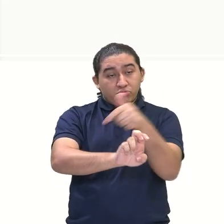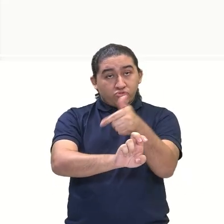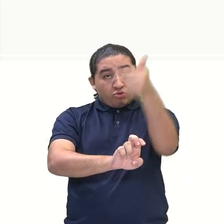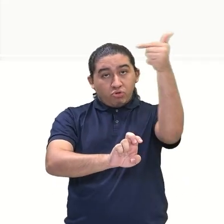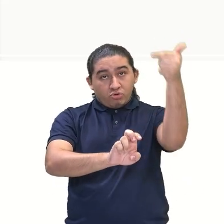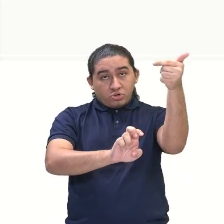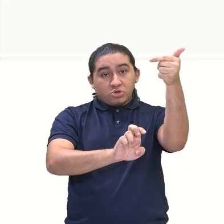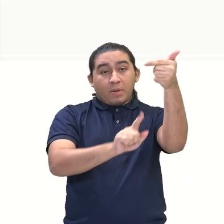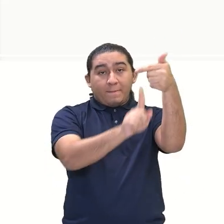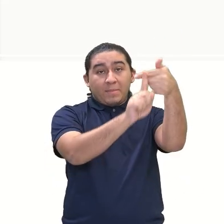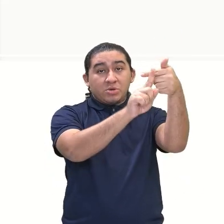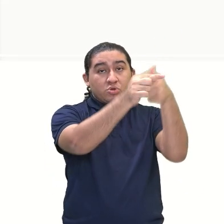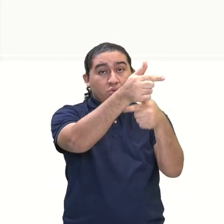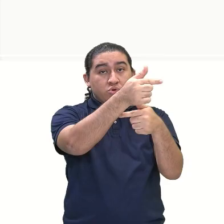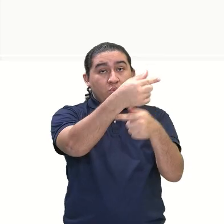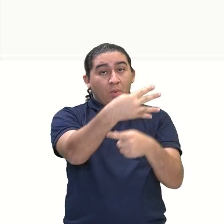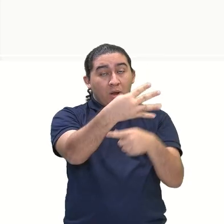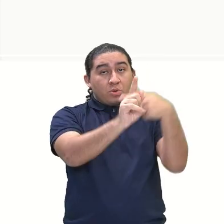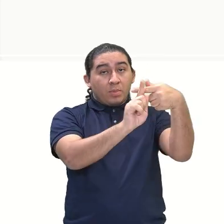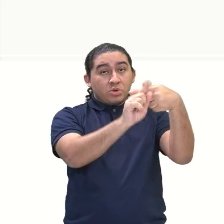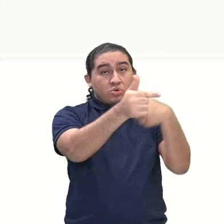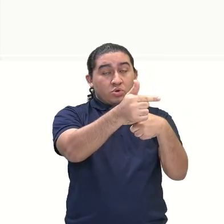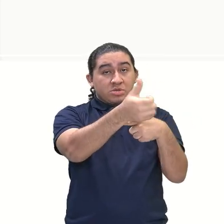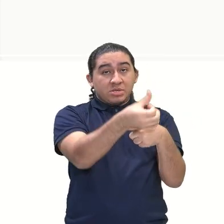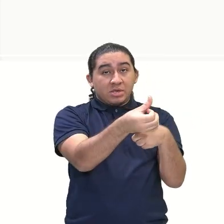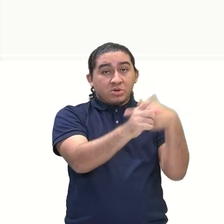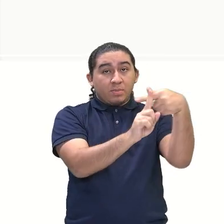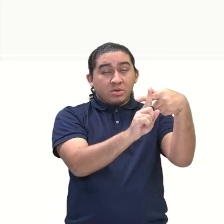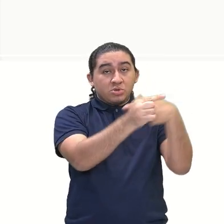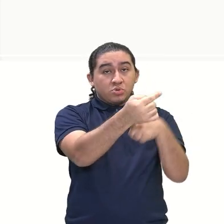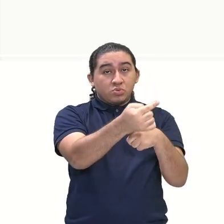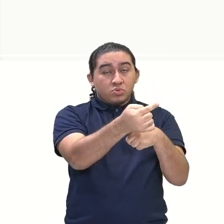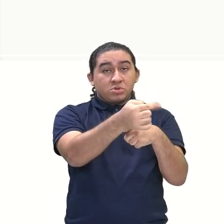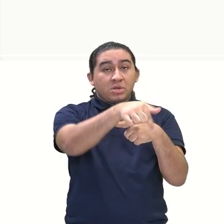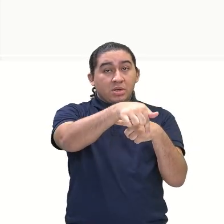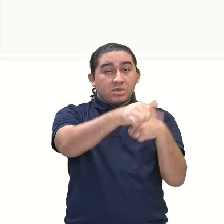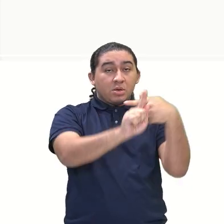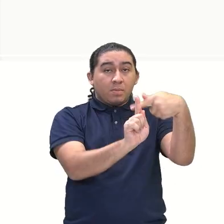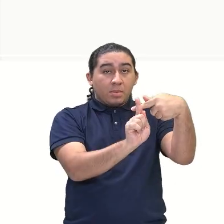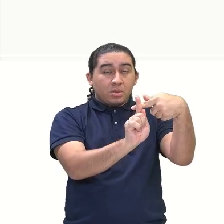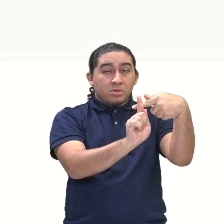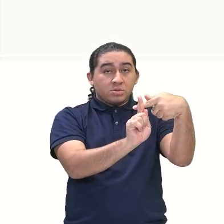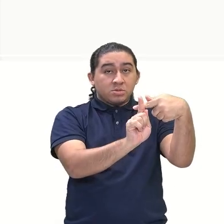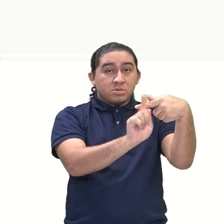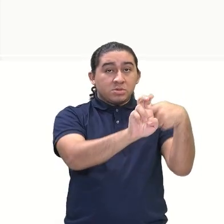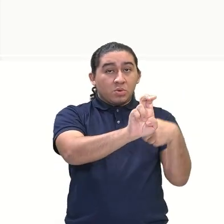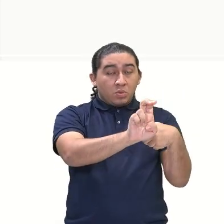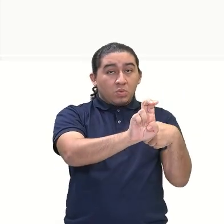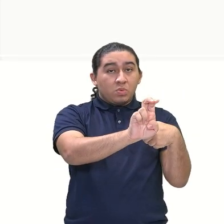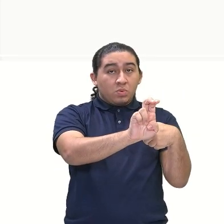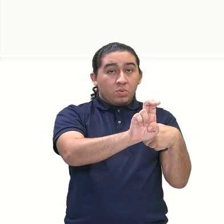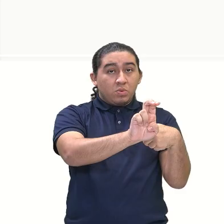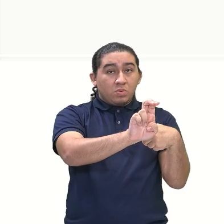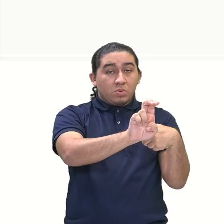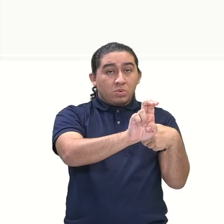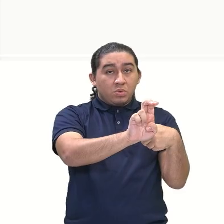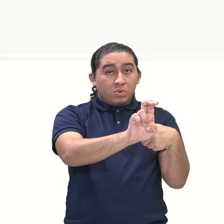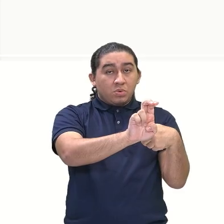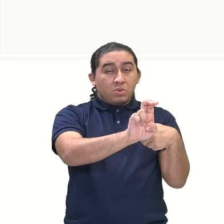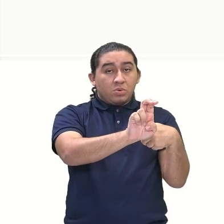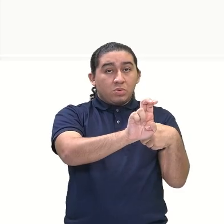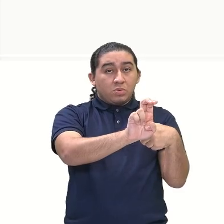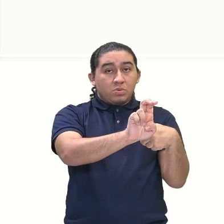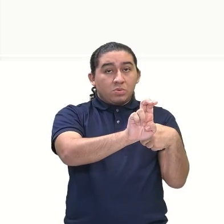2, 2 mais 2, 4 mais 2, 6, mais 1, 7, mais 5, 7 mais